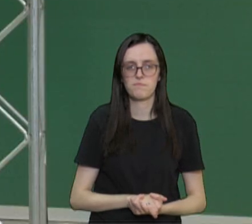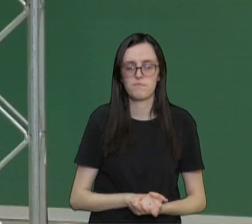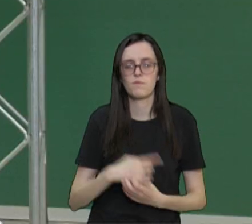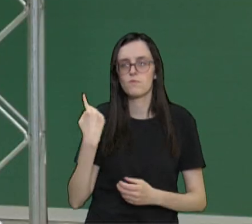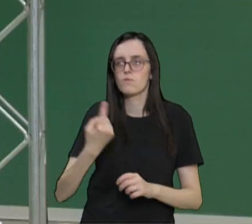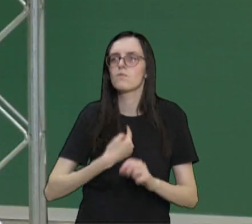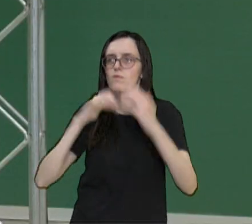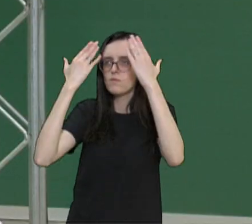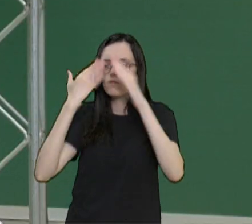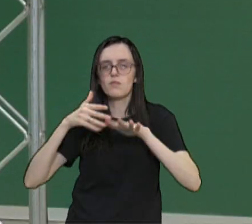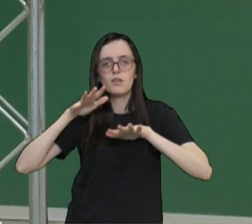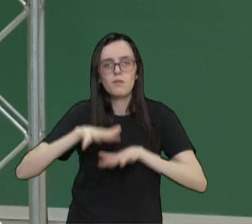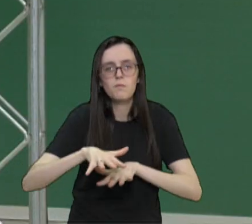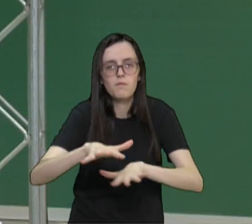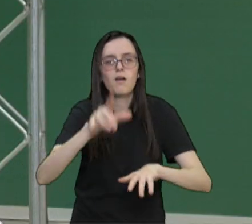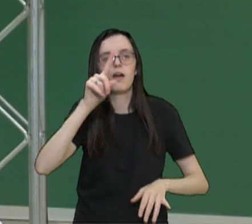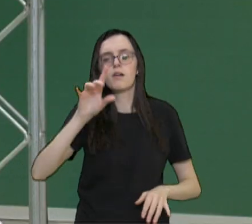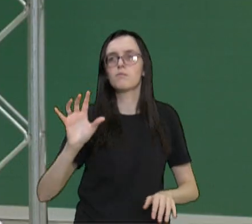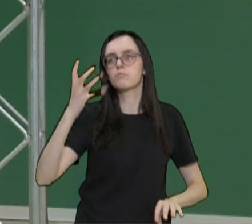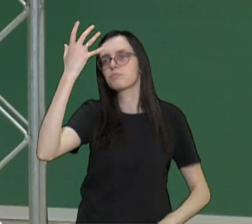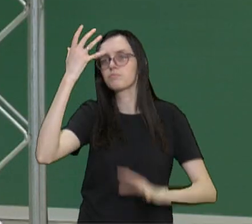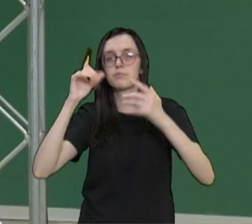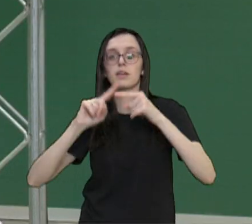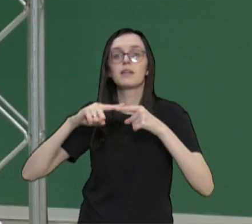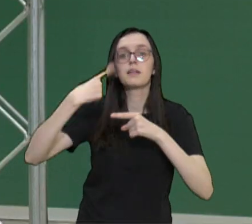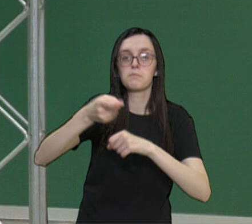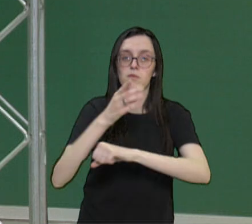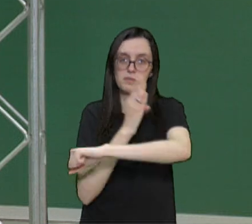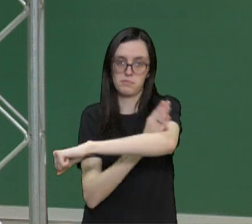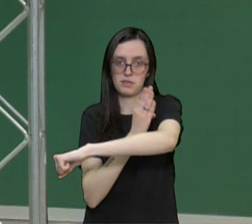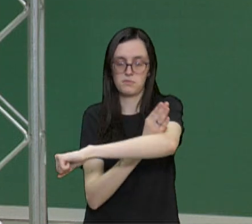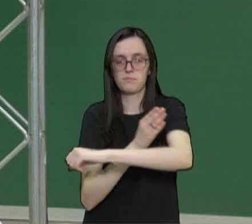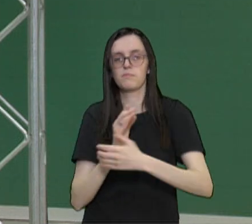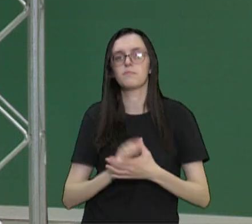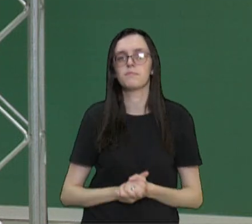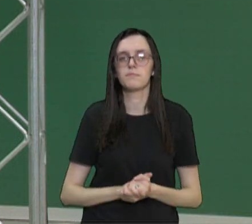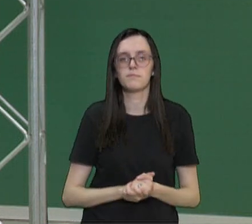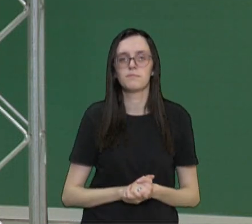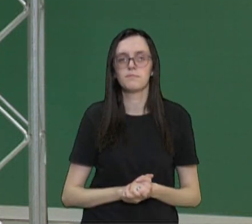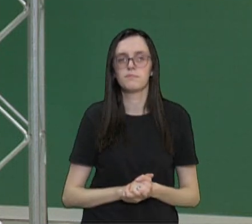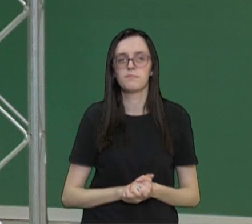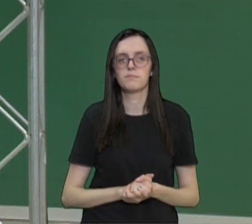Analisamos os movimentos e períodos que surgiram após a Idade Média, né?